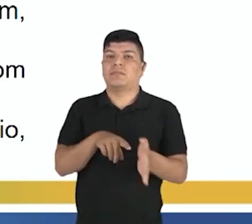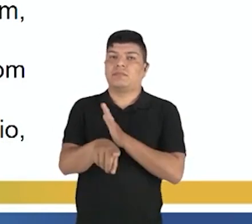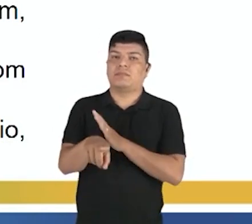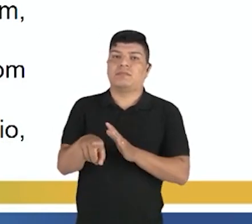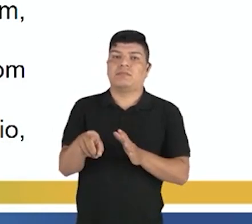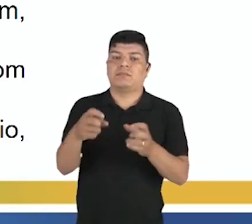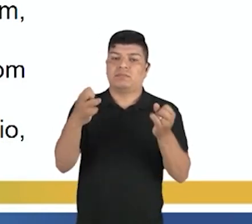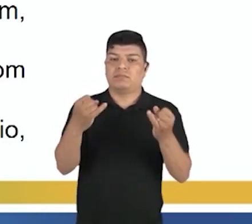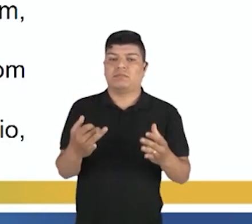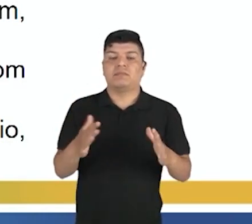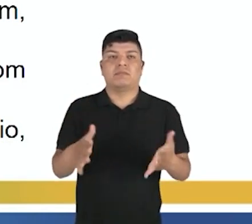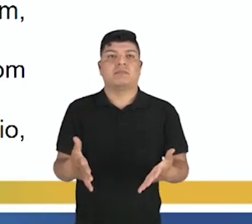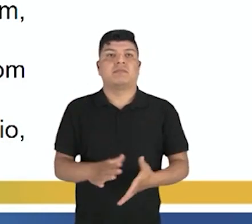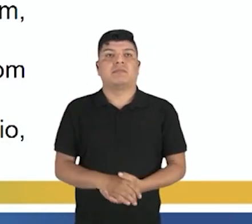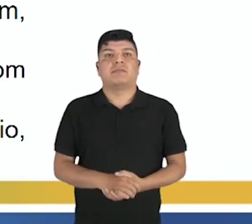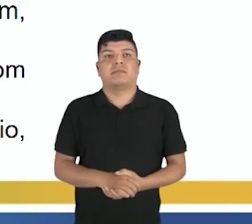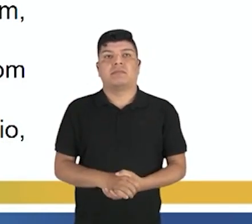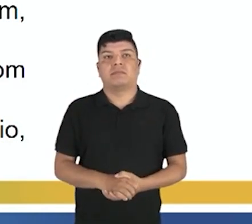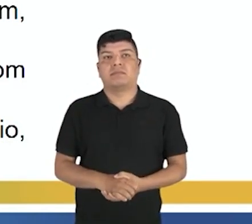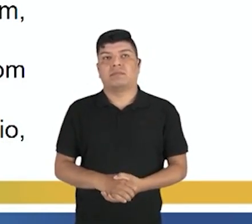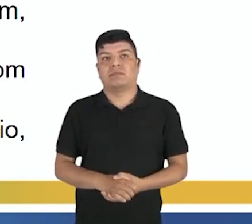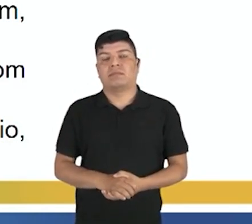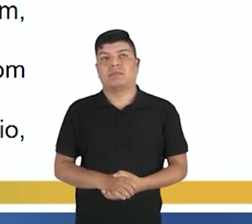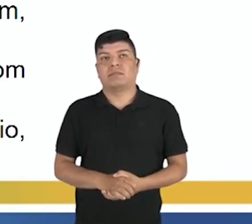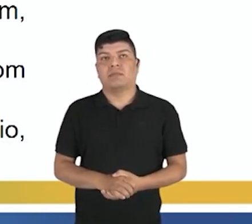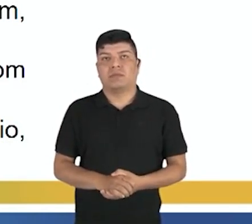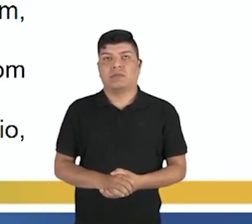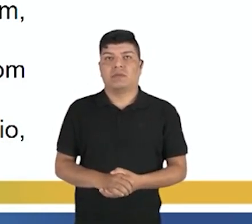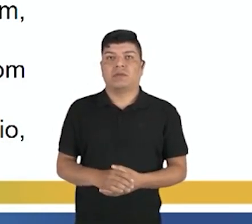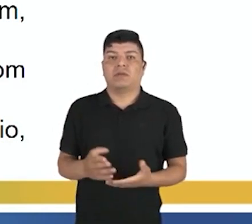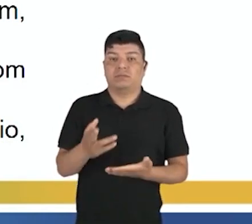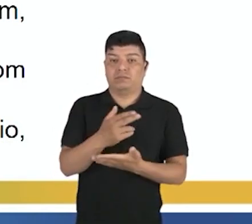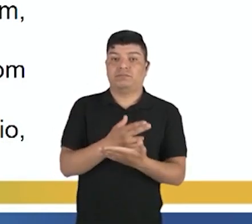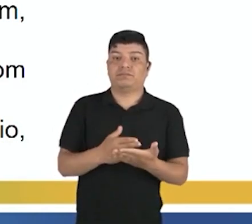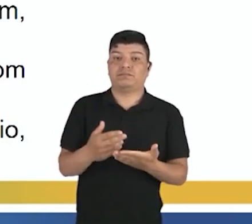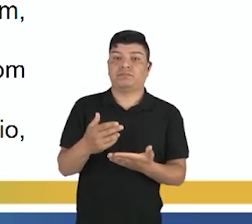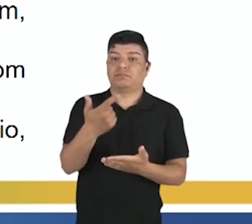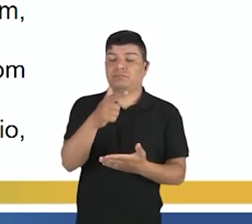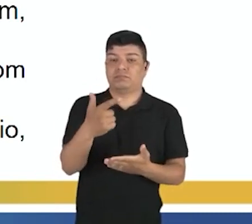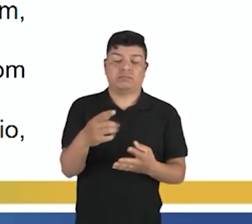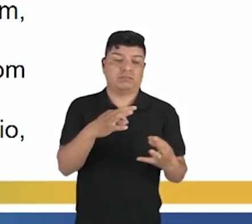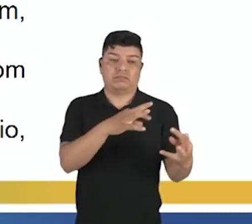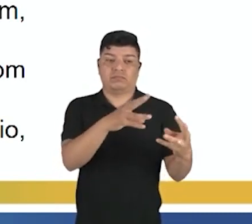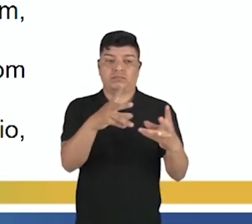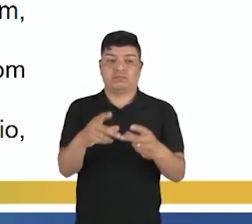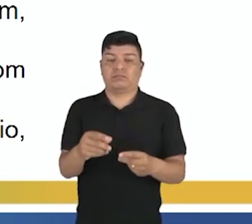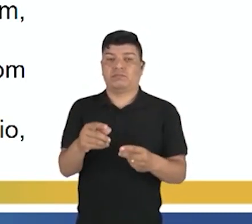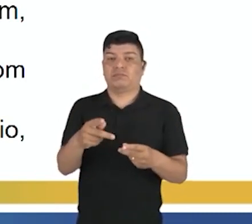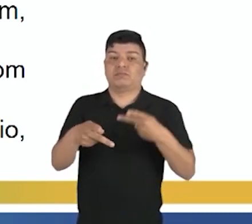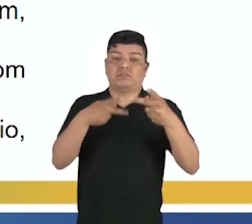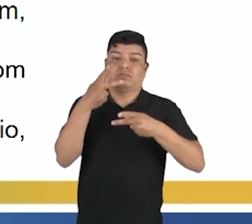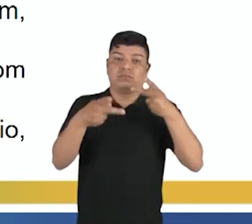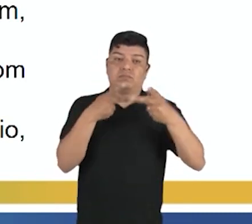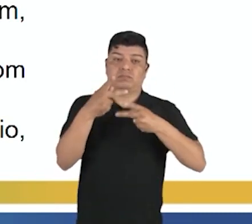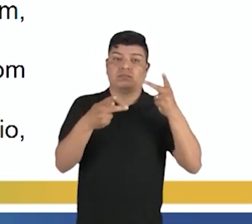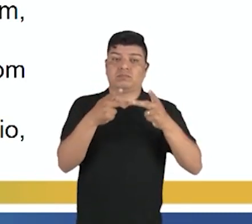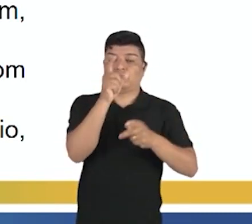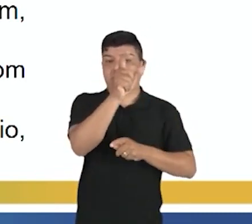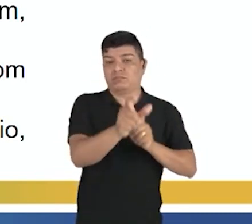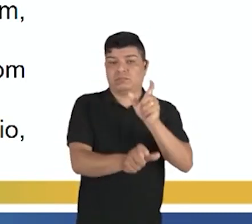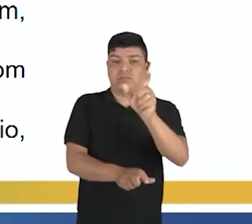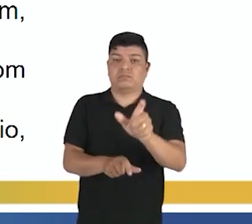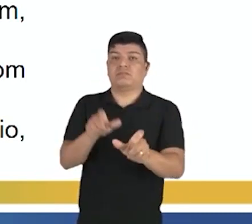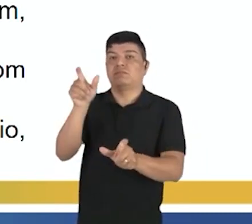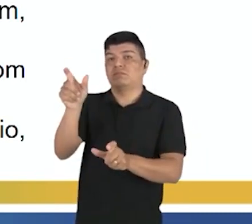vem dizendo o seguinte: caso os balões dessa tirinha não estivessem com todas as falas dos personagens